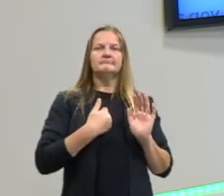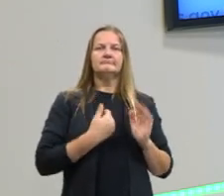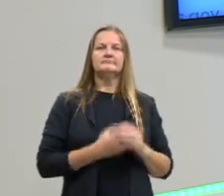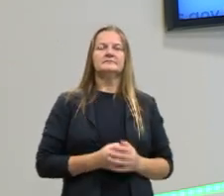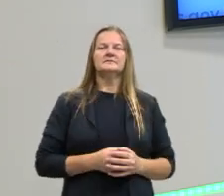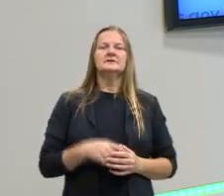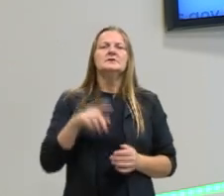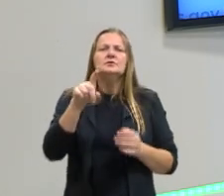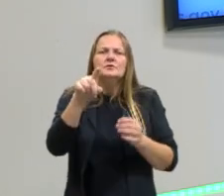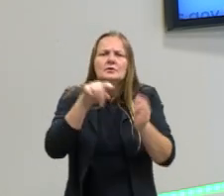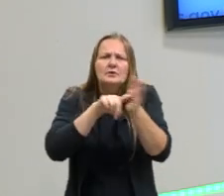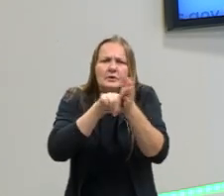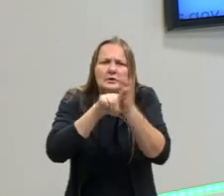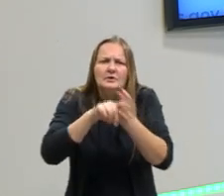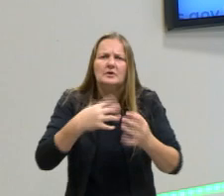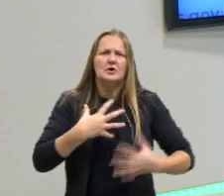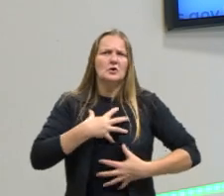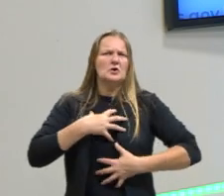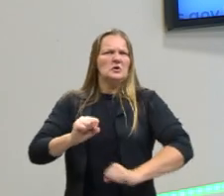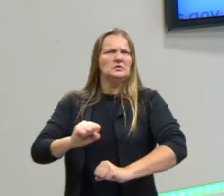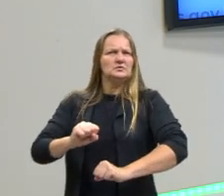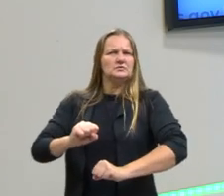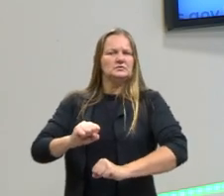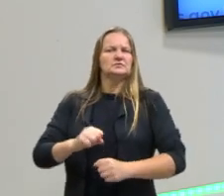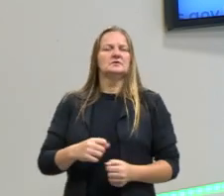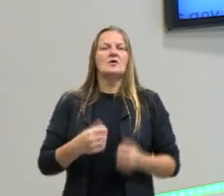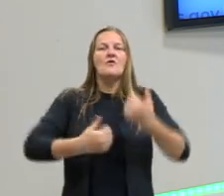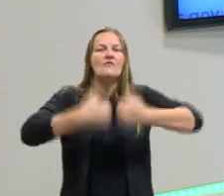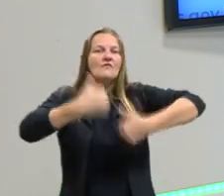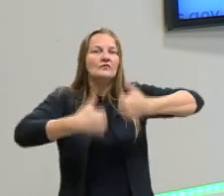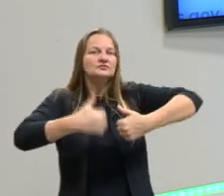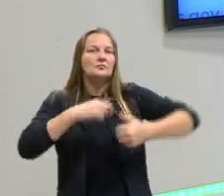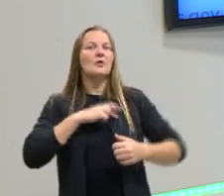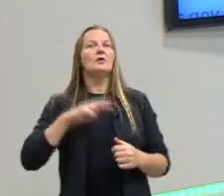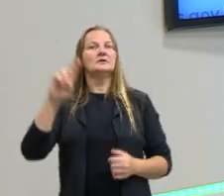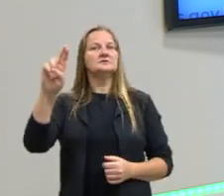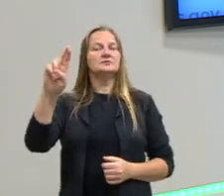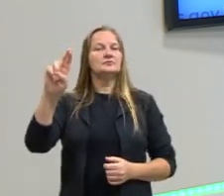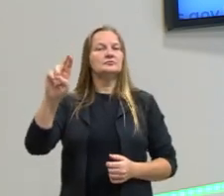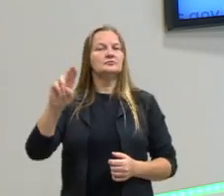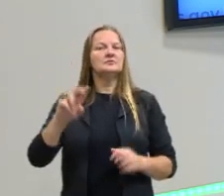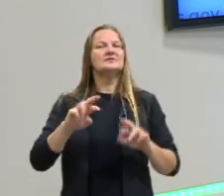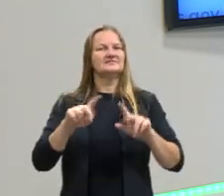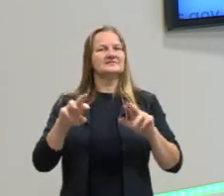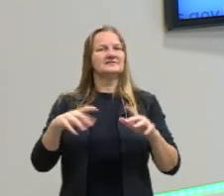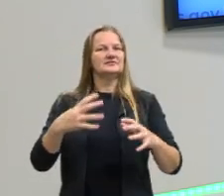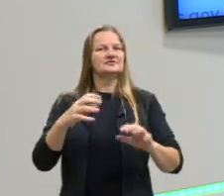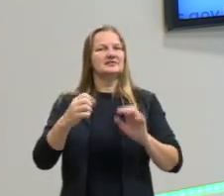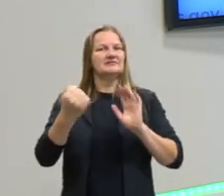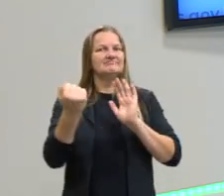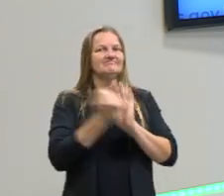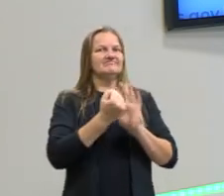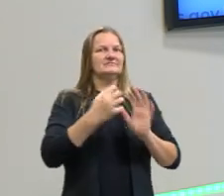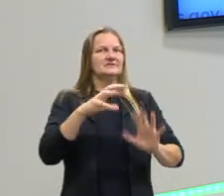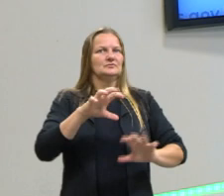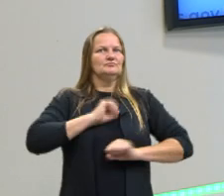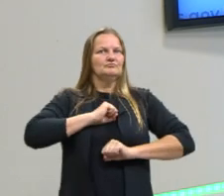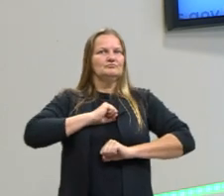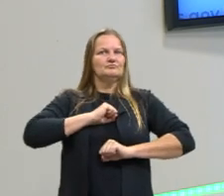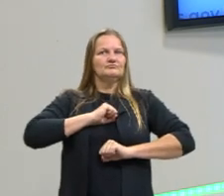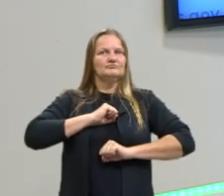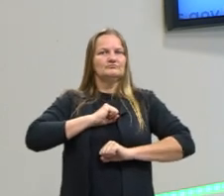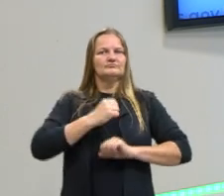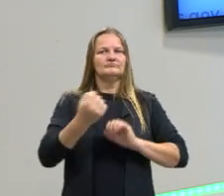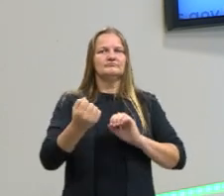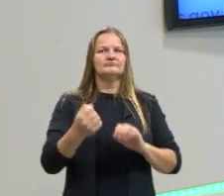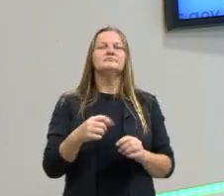você e pesquisar o suicídio você e pesquisar futebol religião já é algo que afeta Você já foi afetado por